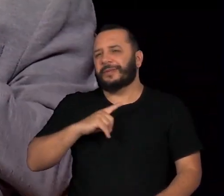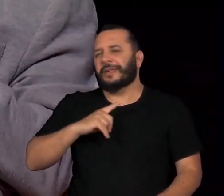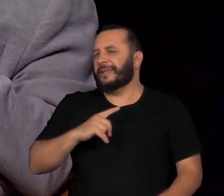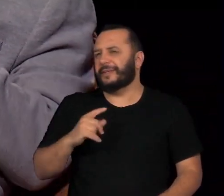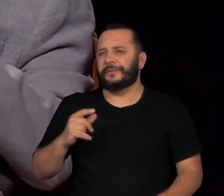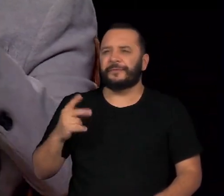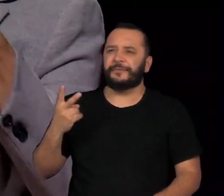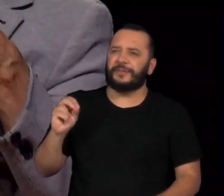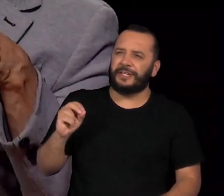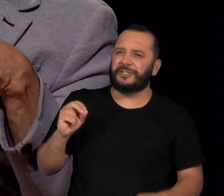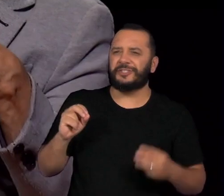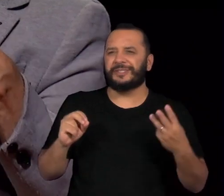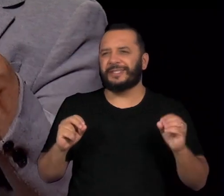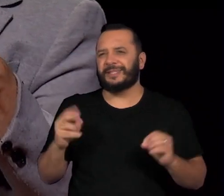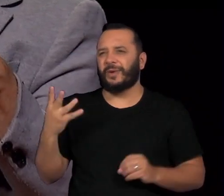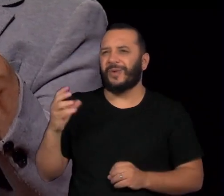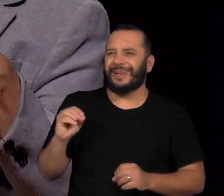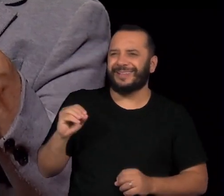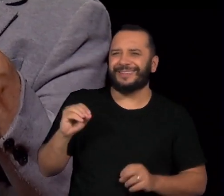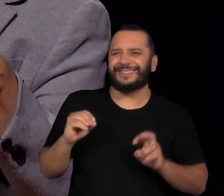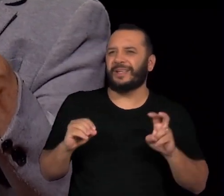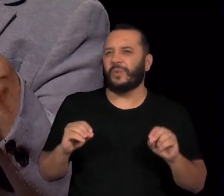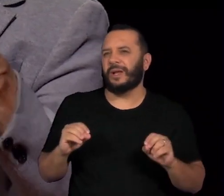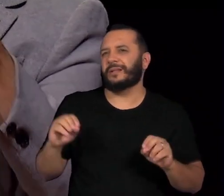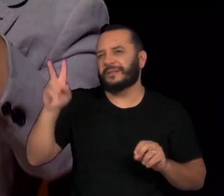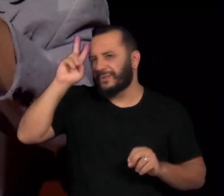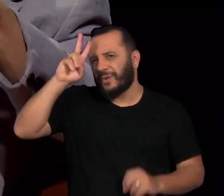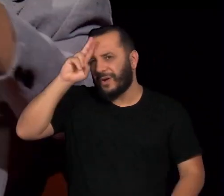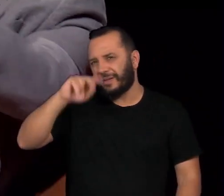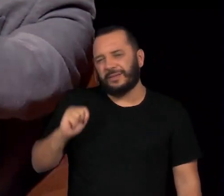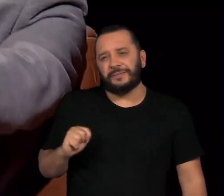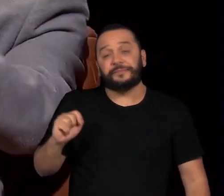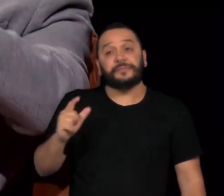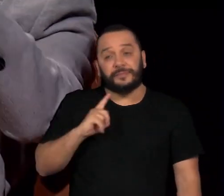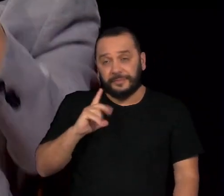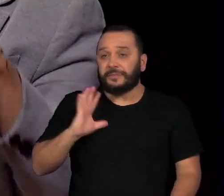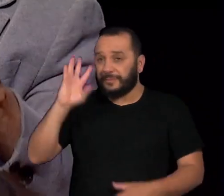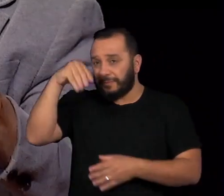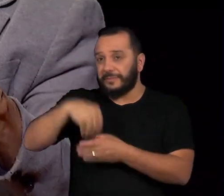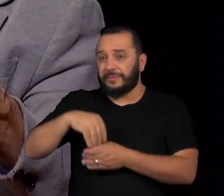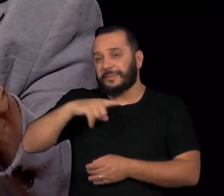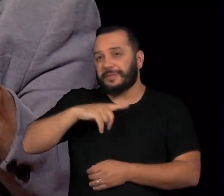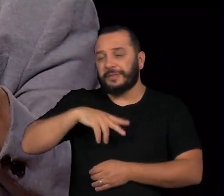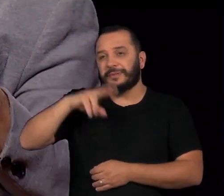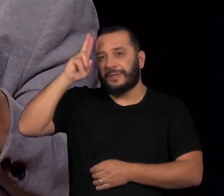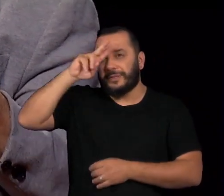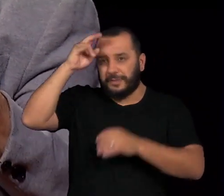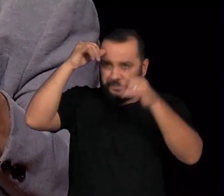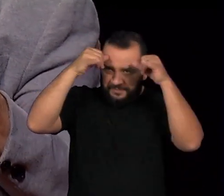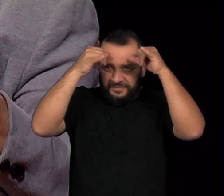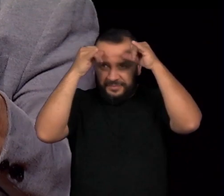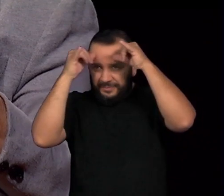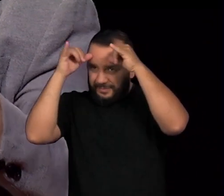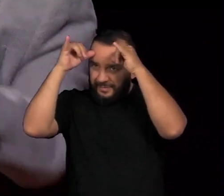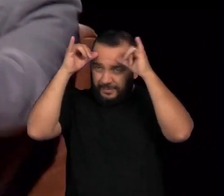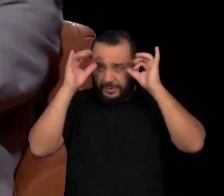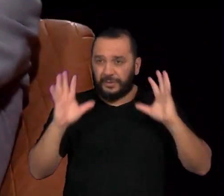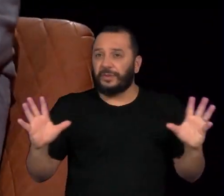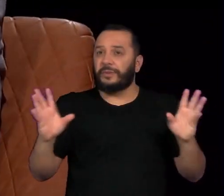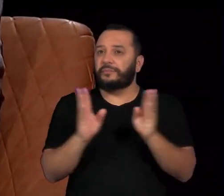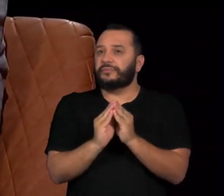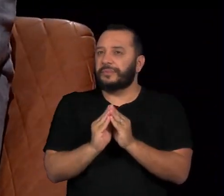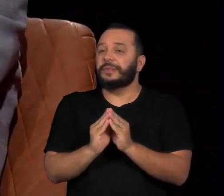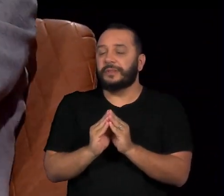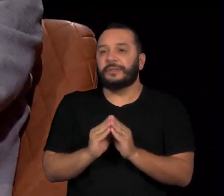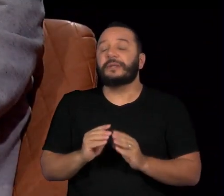nesse meio tem uma história do boi que é uma história sucinta sucintamente de um boi que era criado